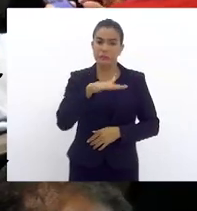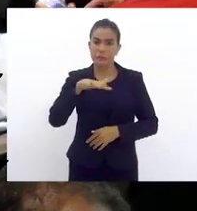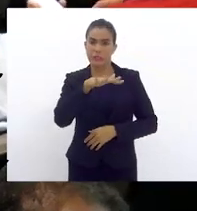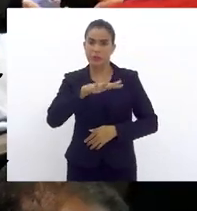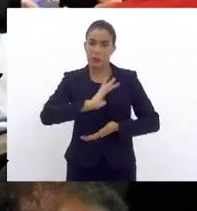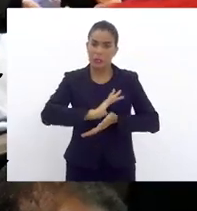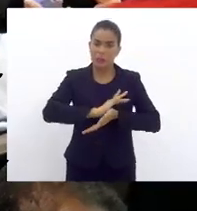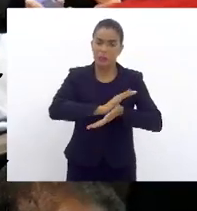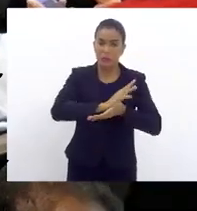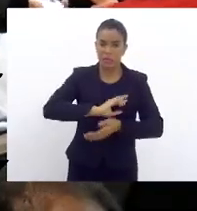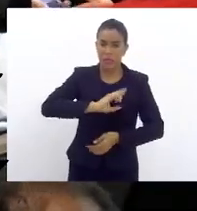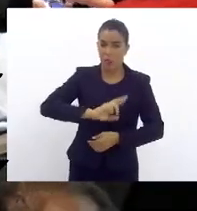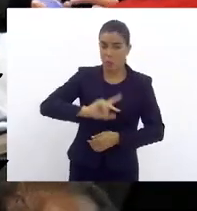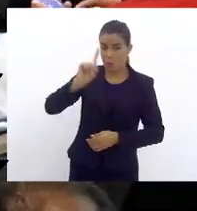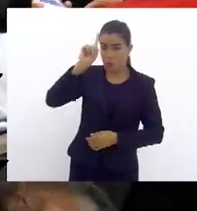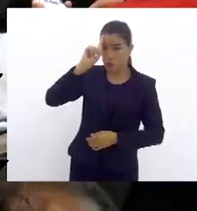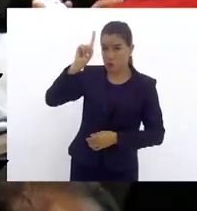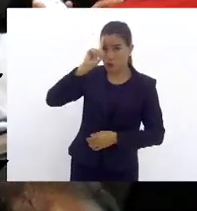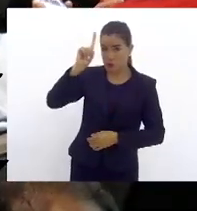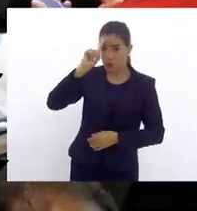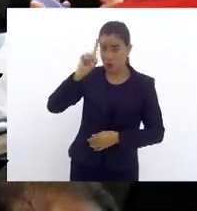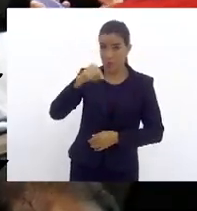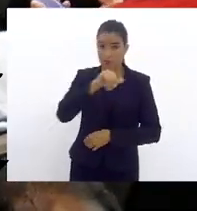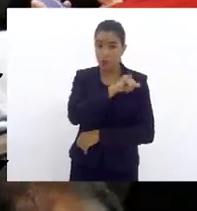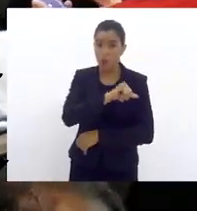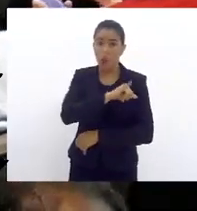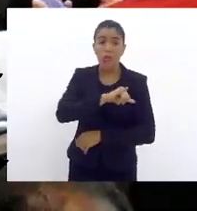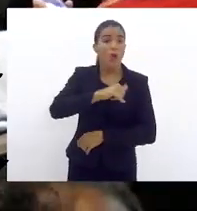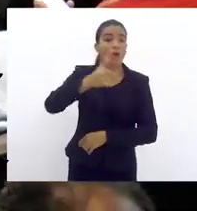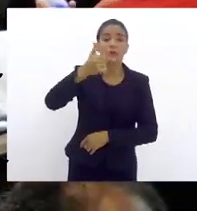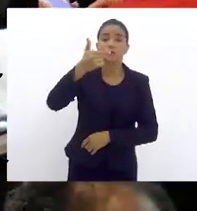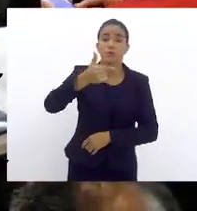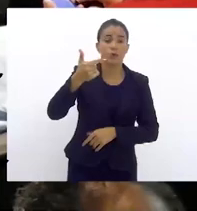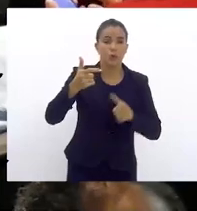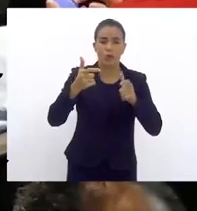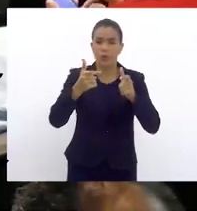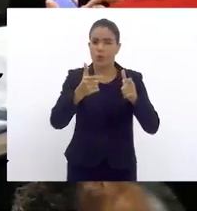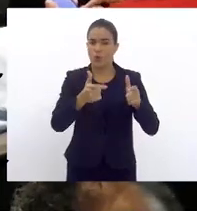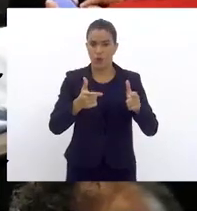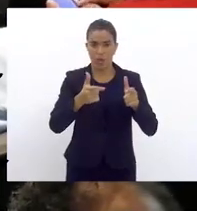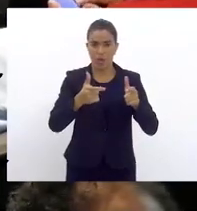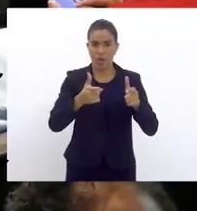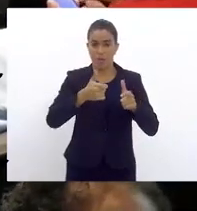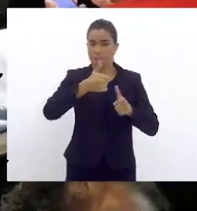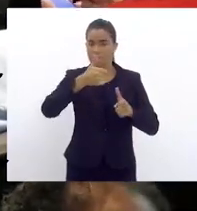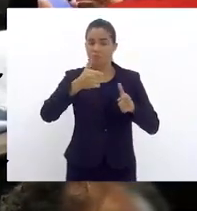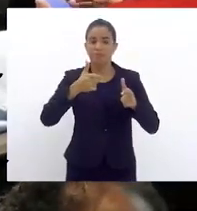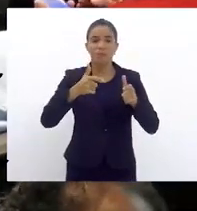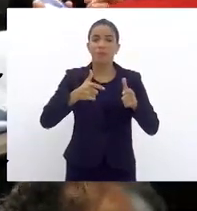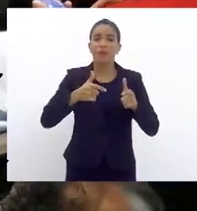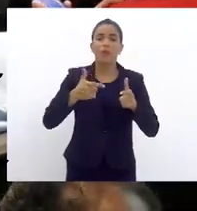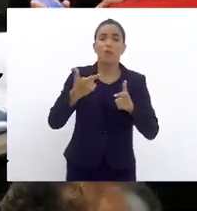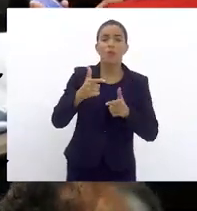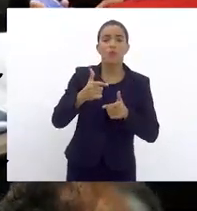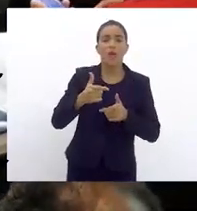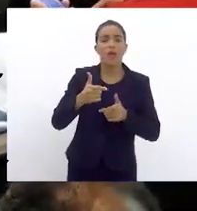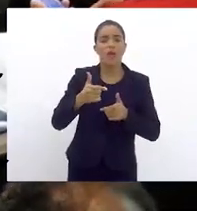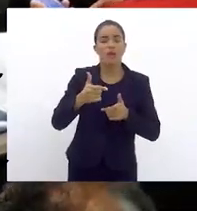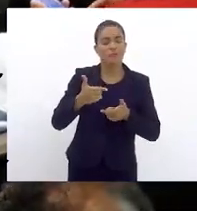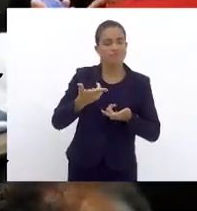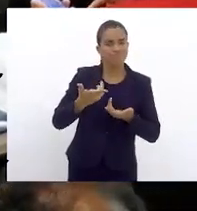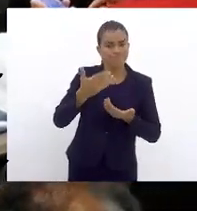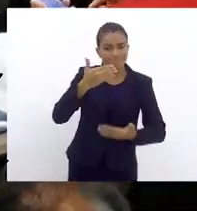ficou no segundo lugar entre os casos de intolerância né E que marcam racismo